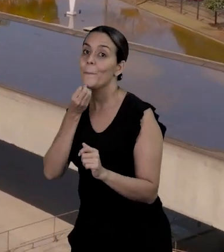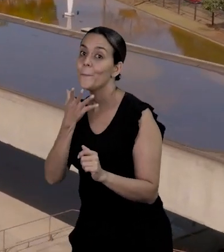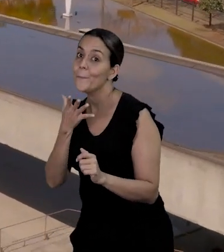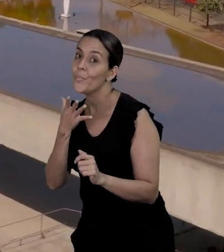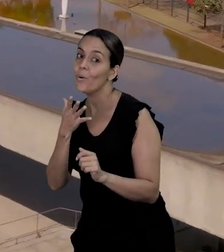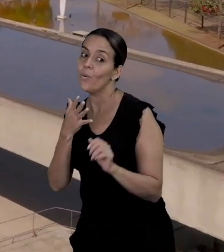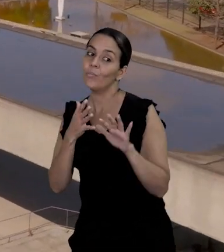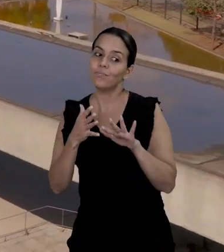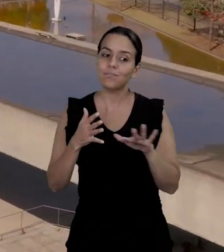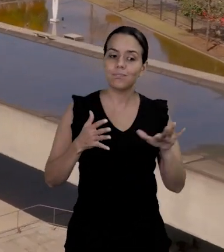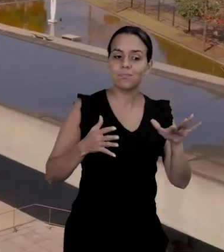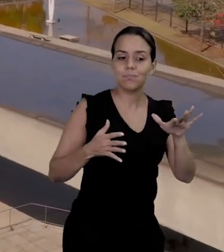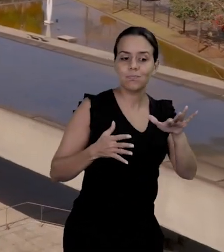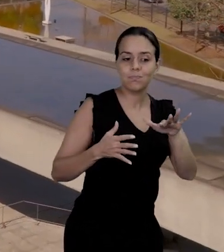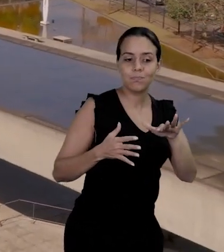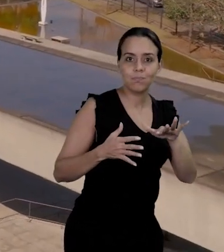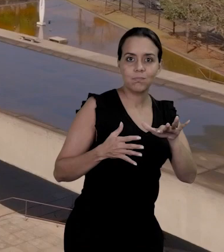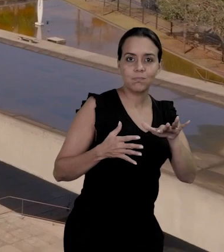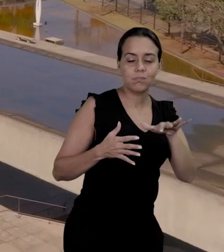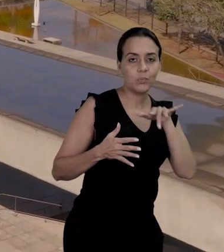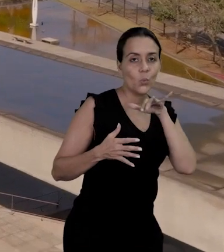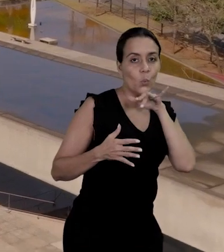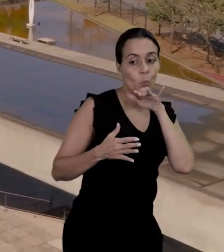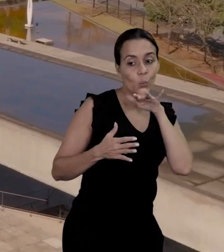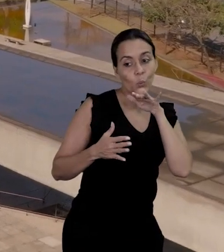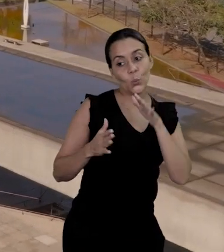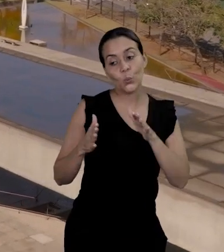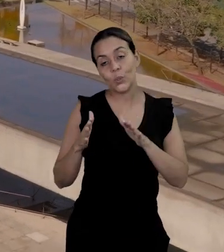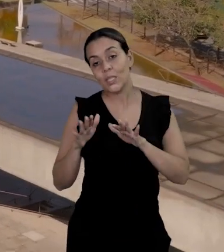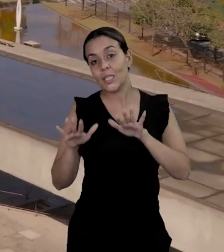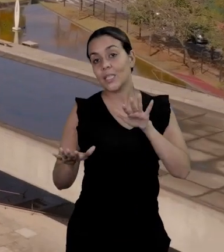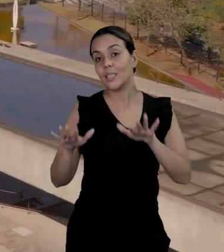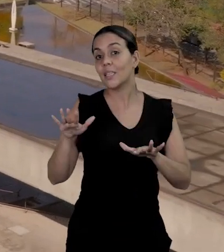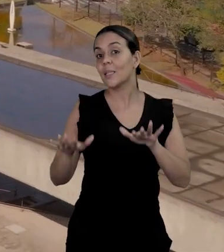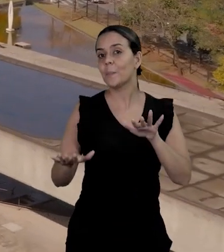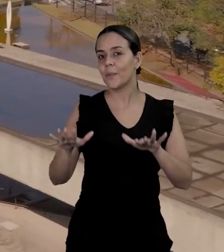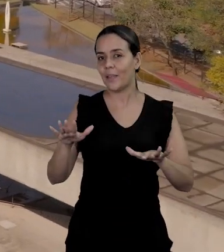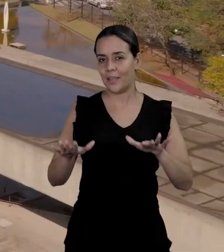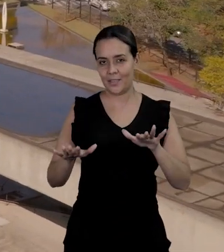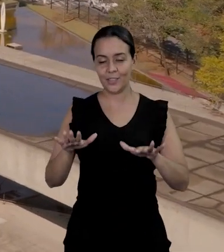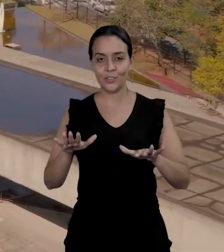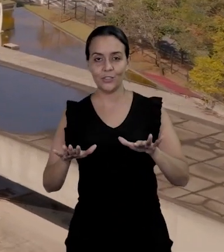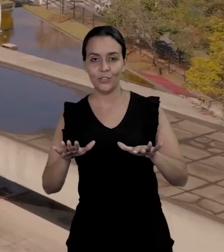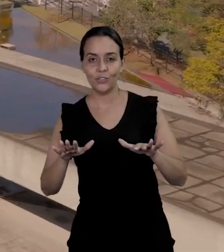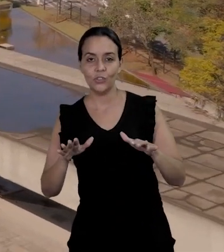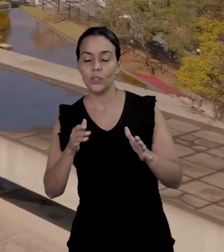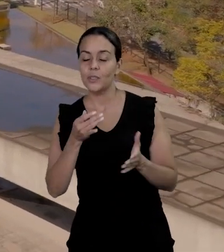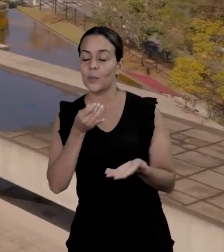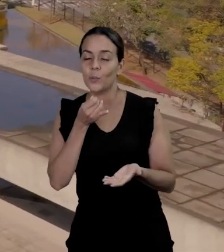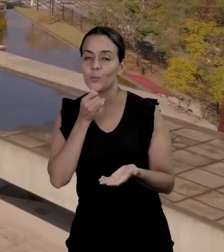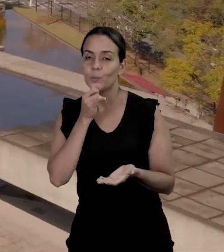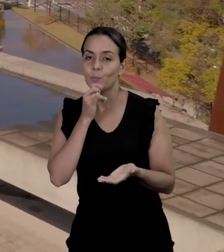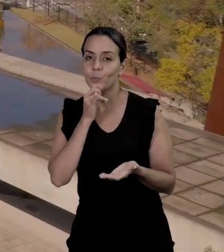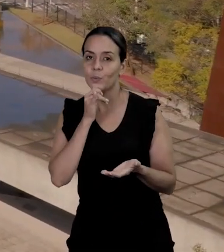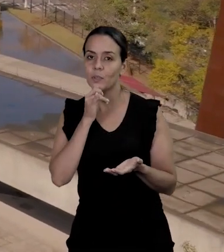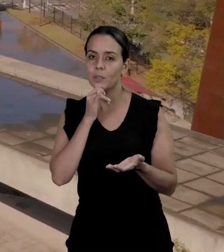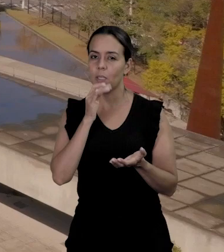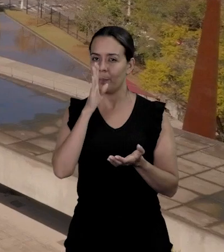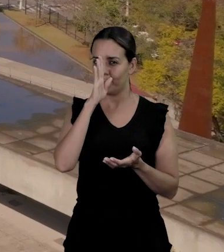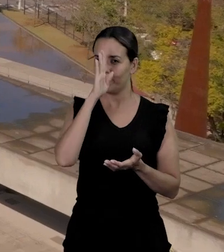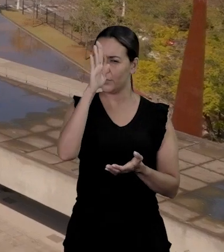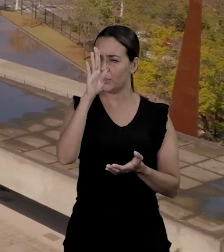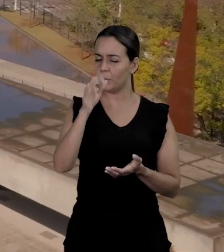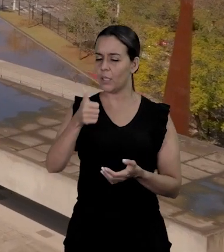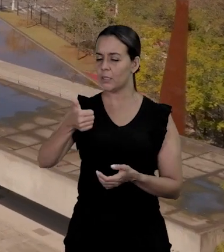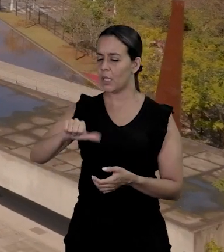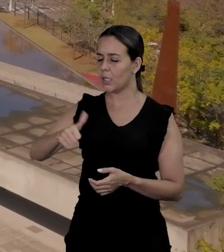possibilidades. Inclusive, as principais análises de tendência são feitas dessa maneira, tentando entender a mudança que a gente tem